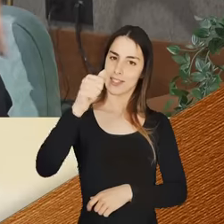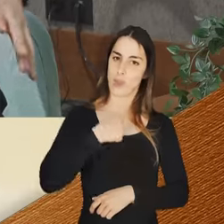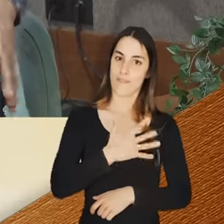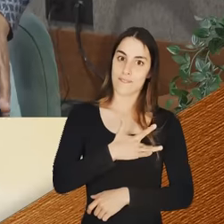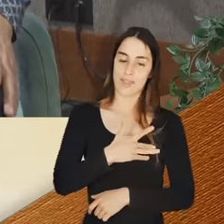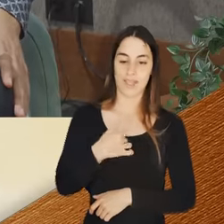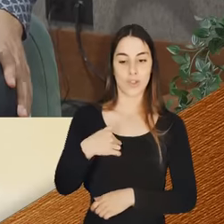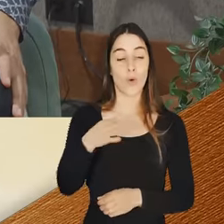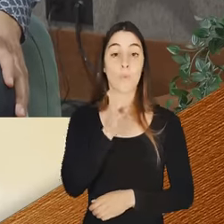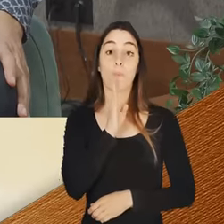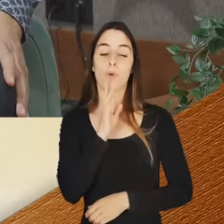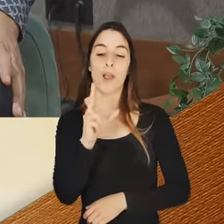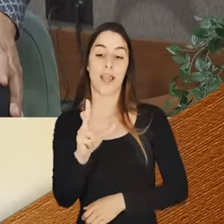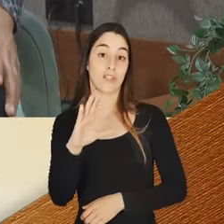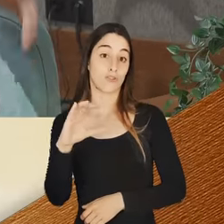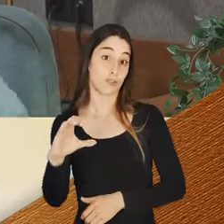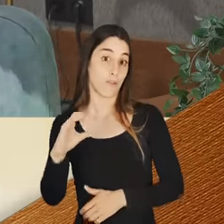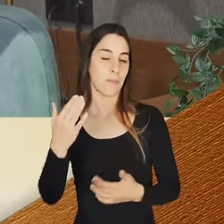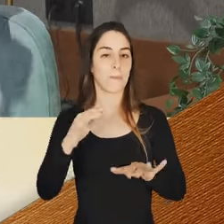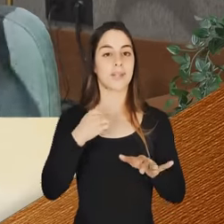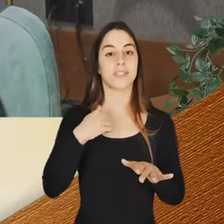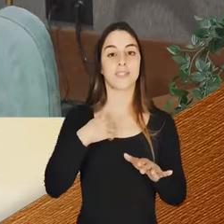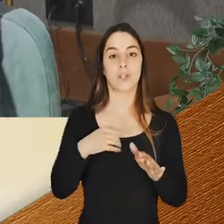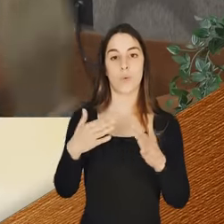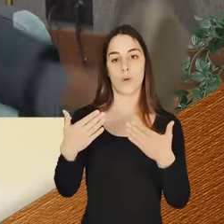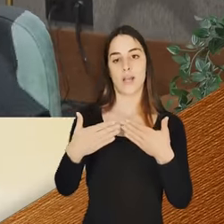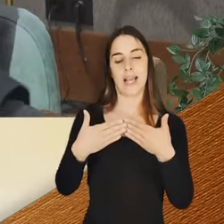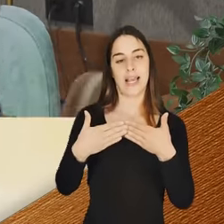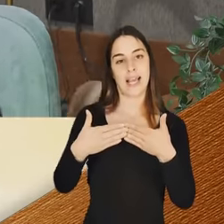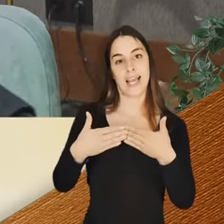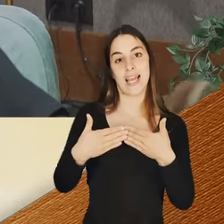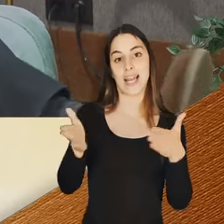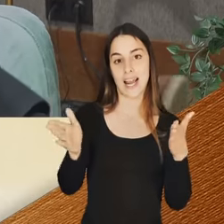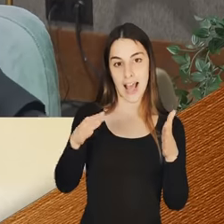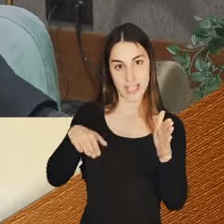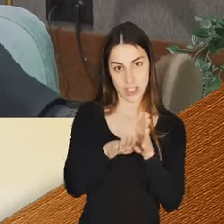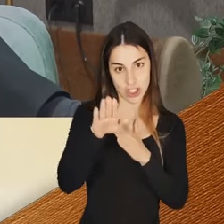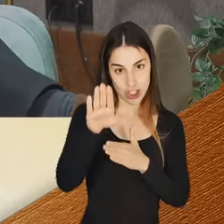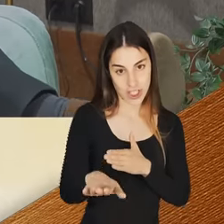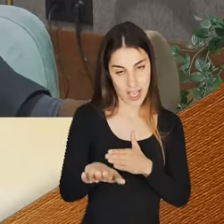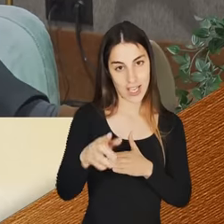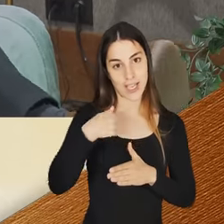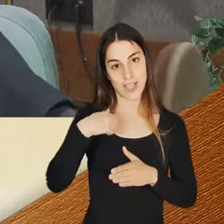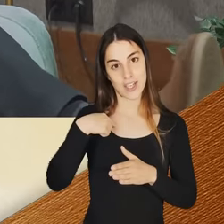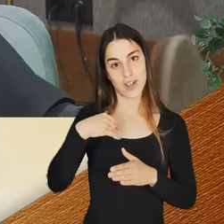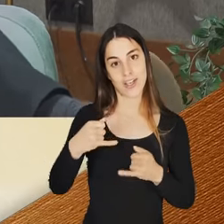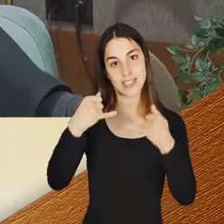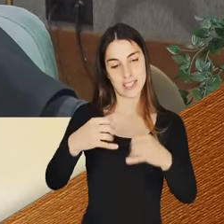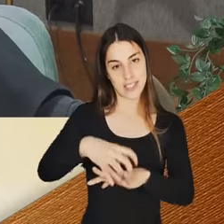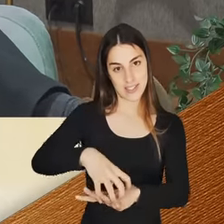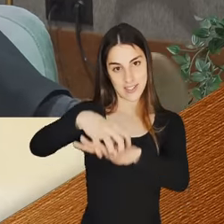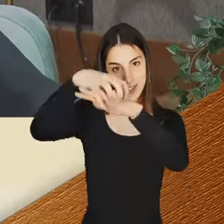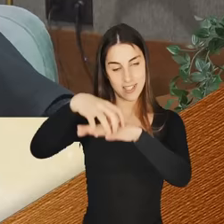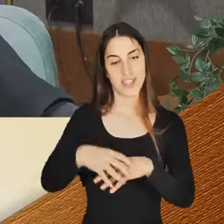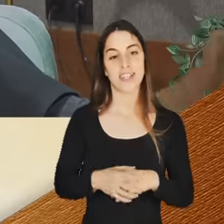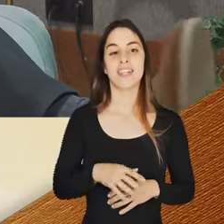aliás, passo sempre pela garagem para ir para casa só para poder andar de elevador. Vítor, tu e as tuas coisas, não é? Sempre com as